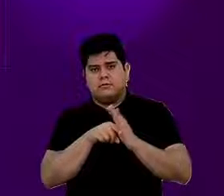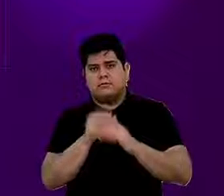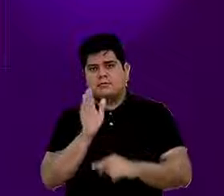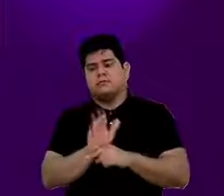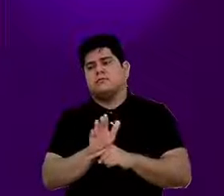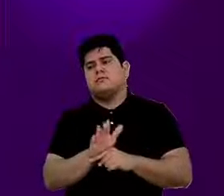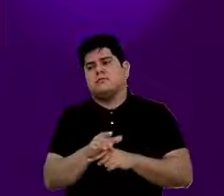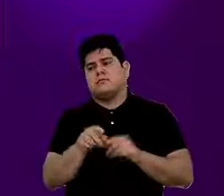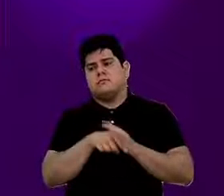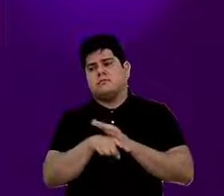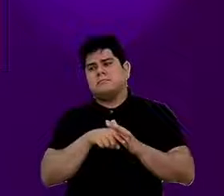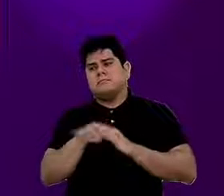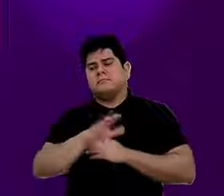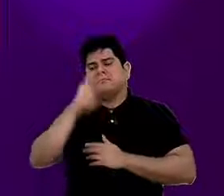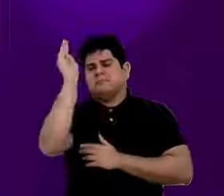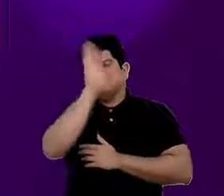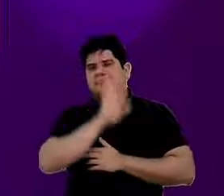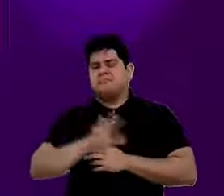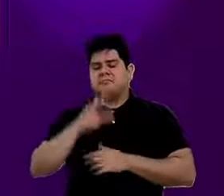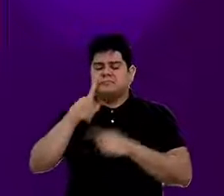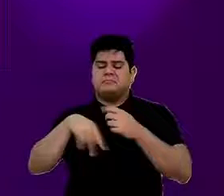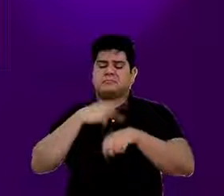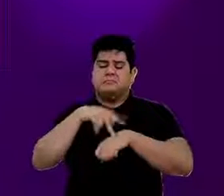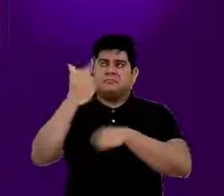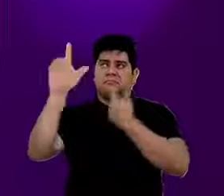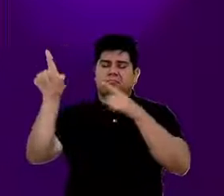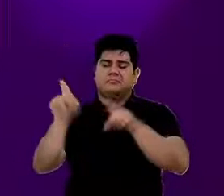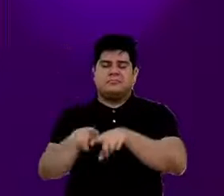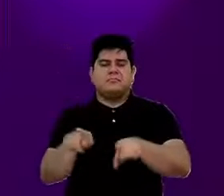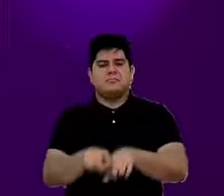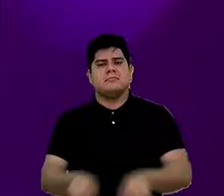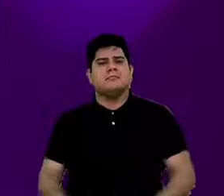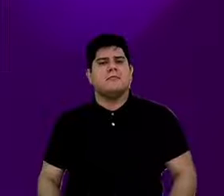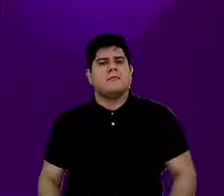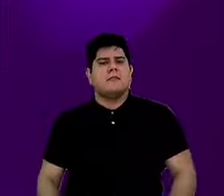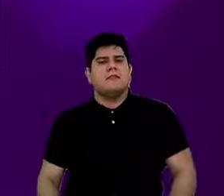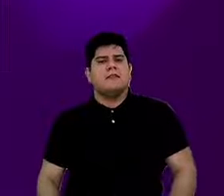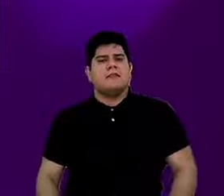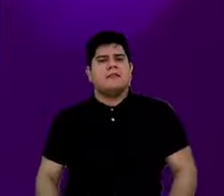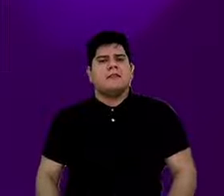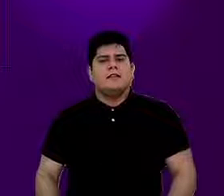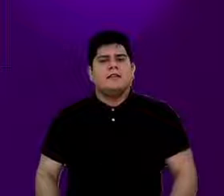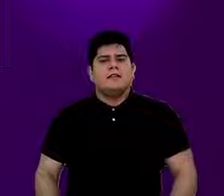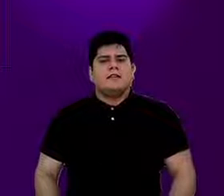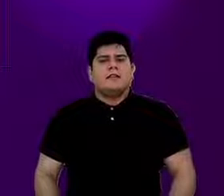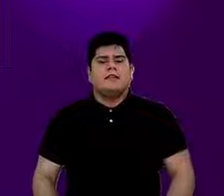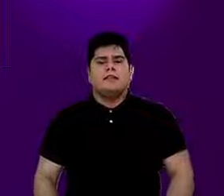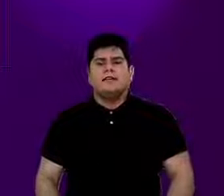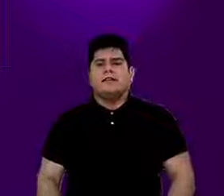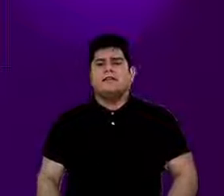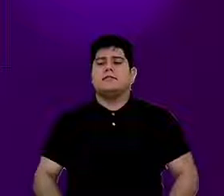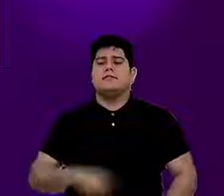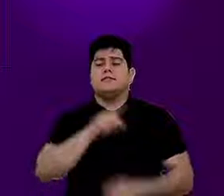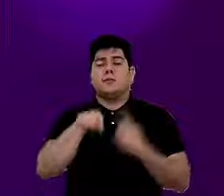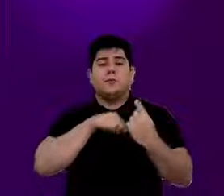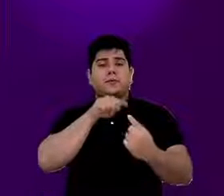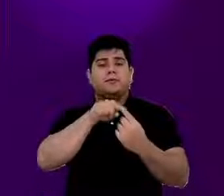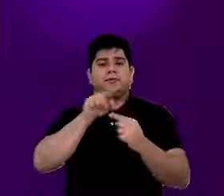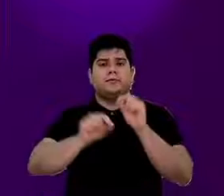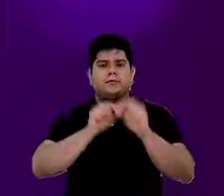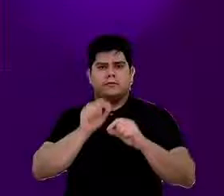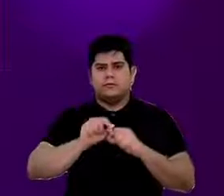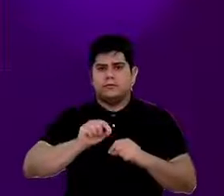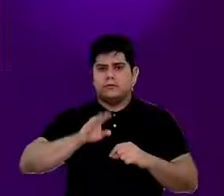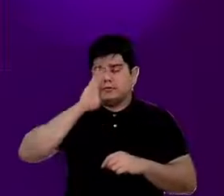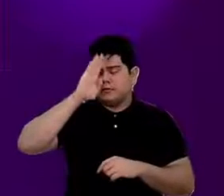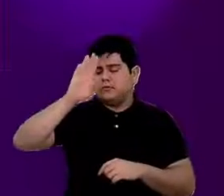com as pesquisas nacionais e internacionais que acontecem. Então, a gente tem os nossos objetivos